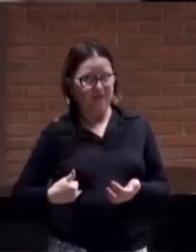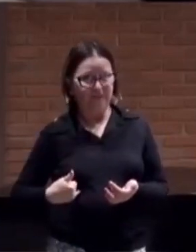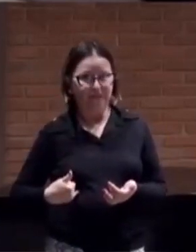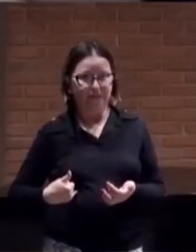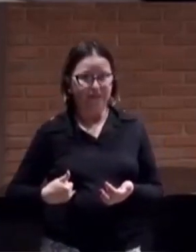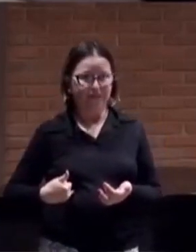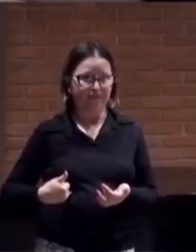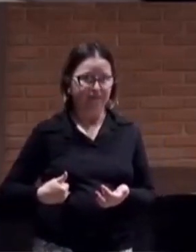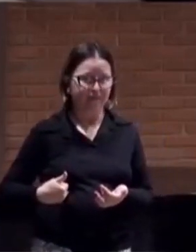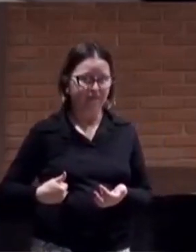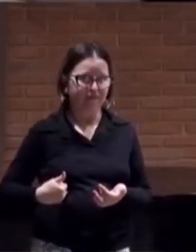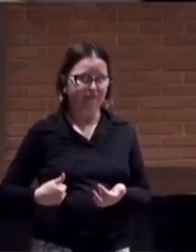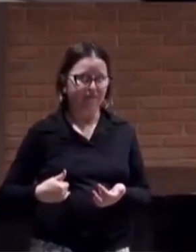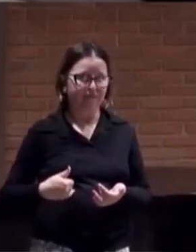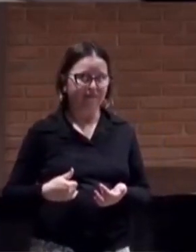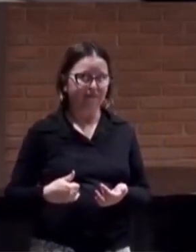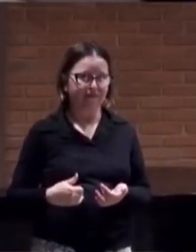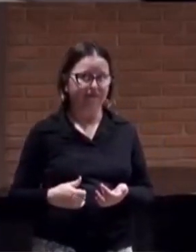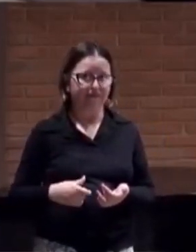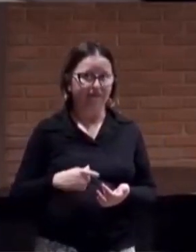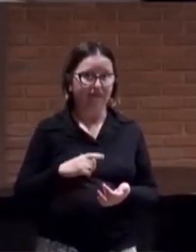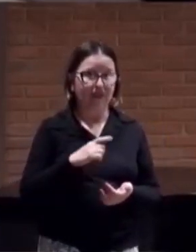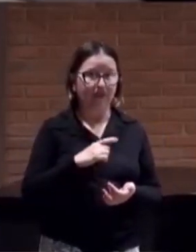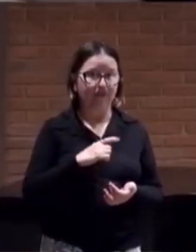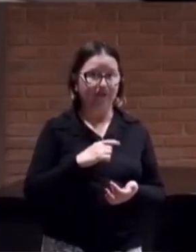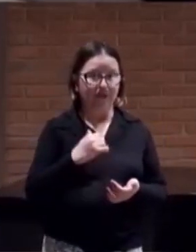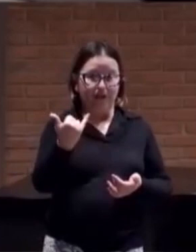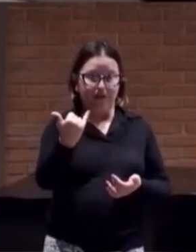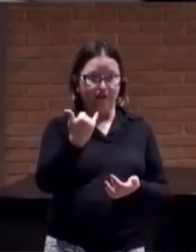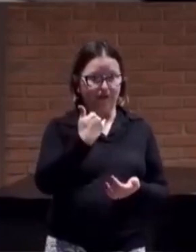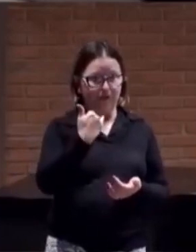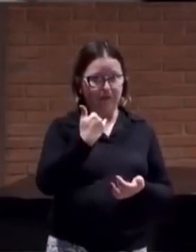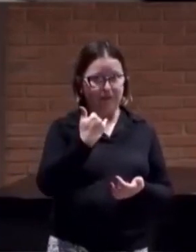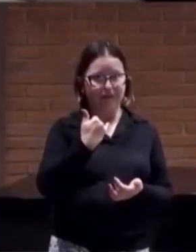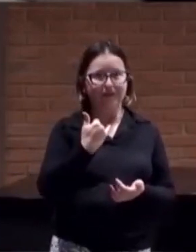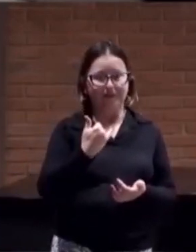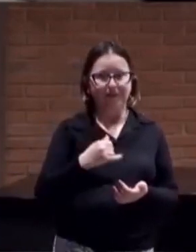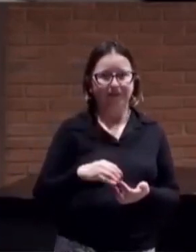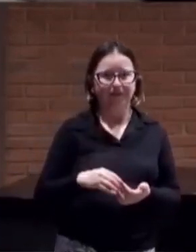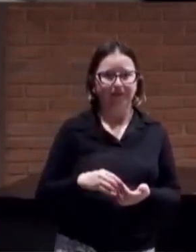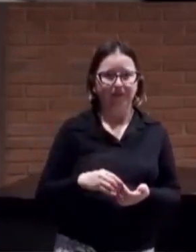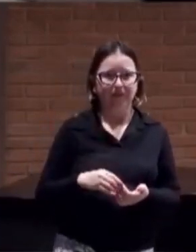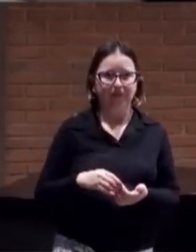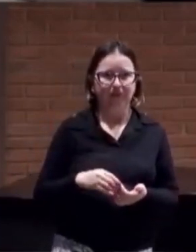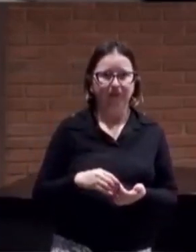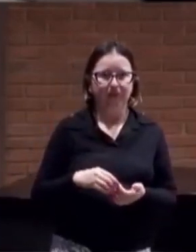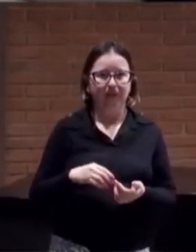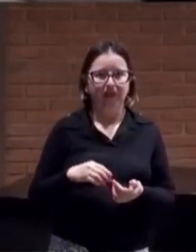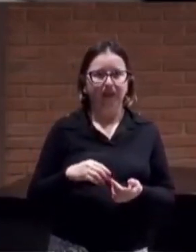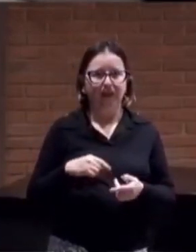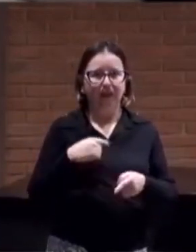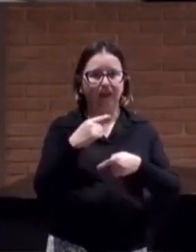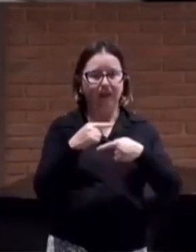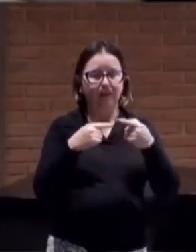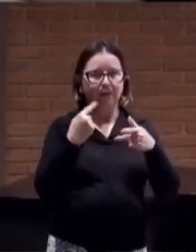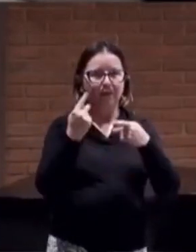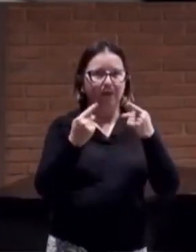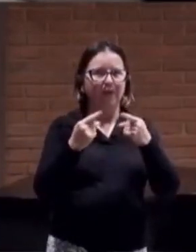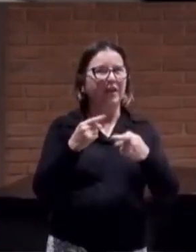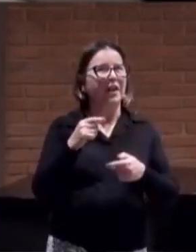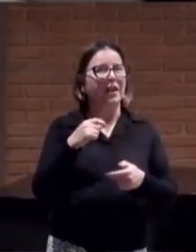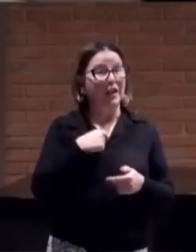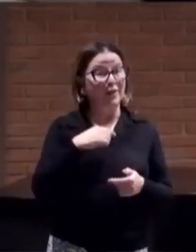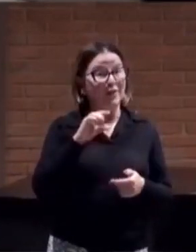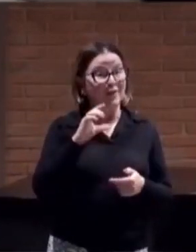que tinha uma informação? Ele diz assim: eu só te conhecia de ouvir